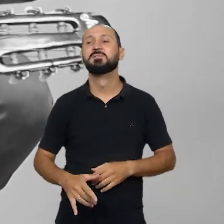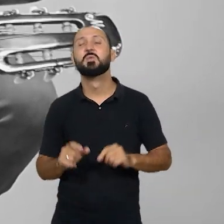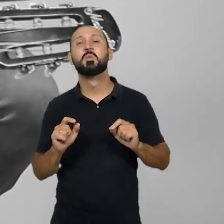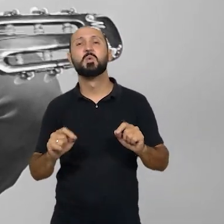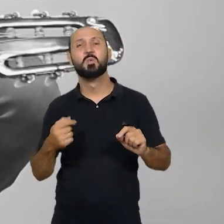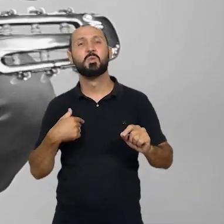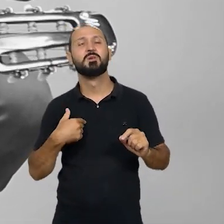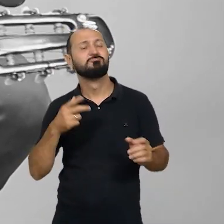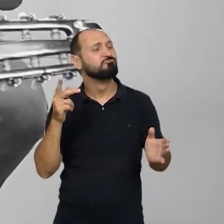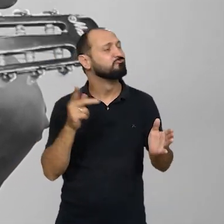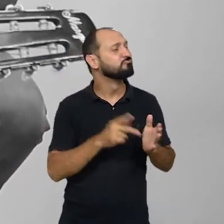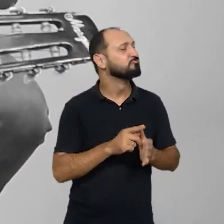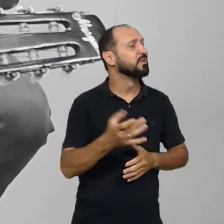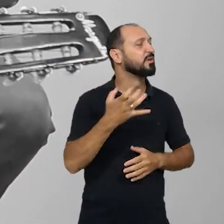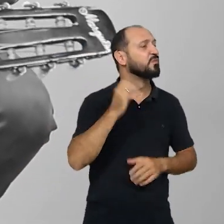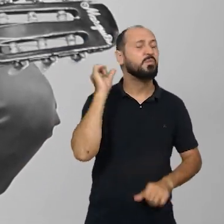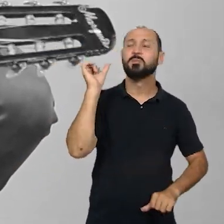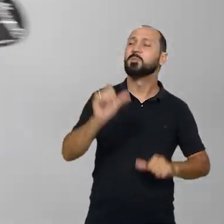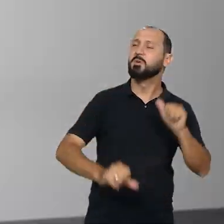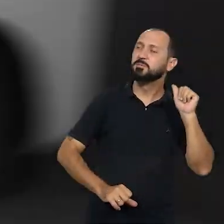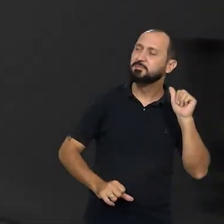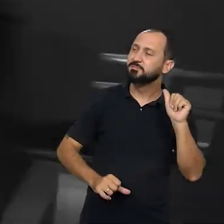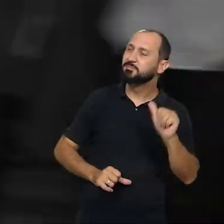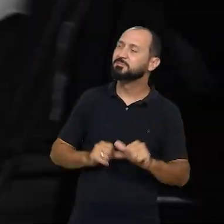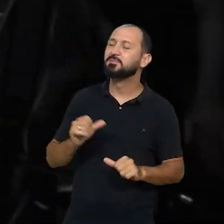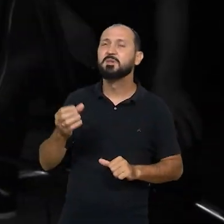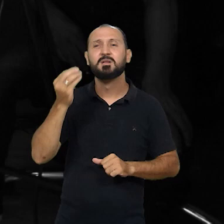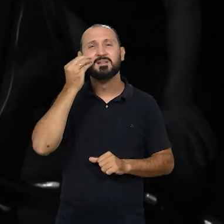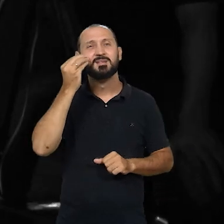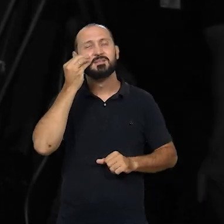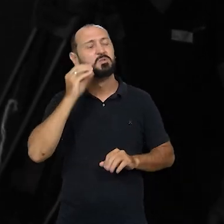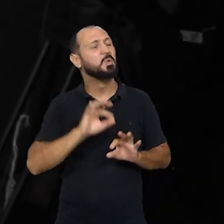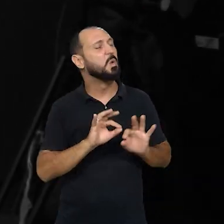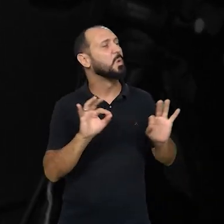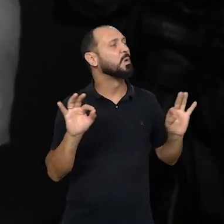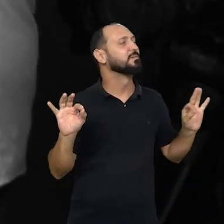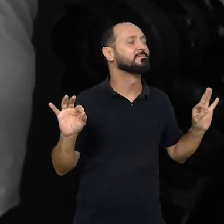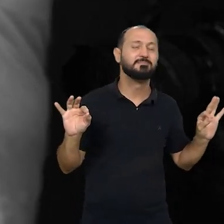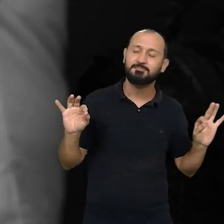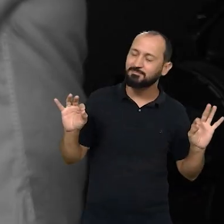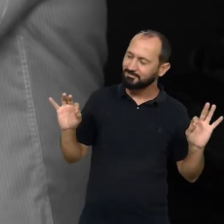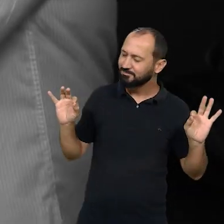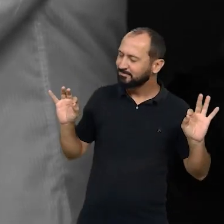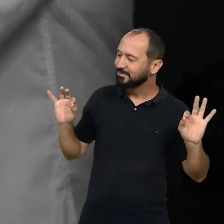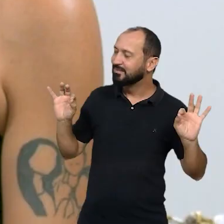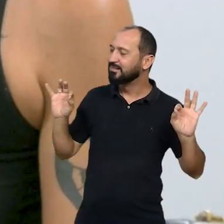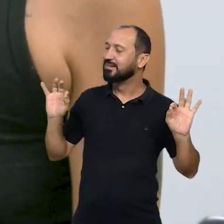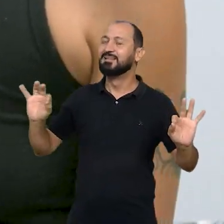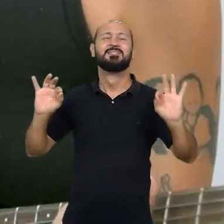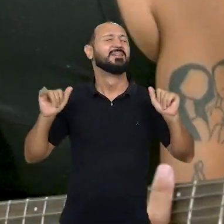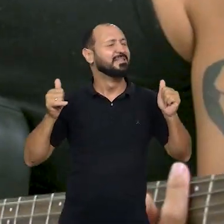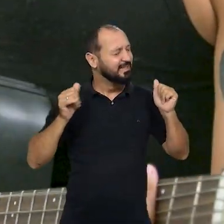pedindo aos berros pra quem me escutar. Por favor, alguém vem me